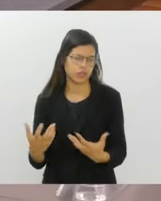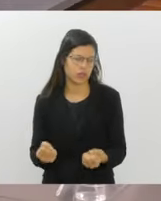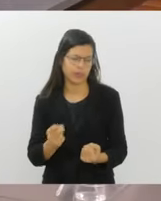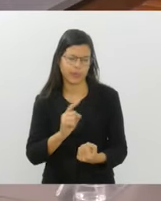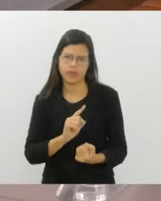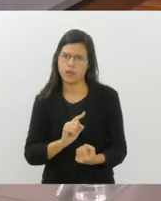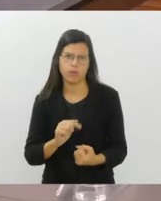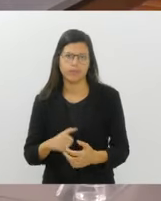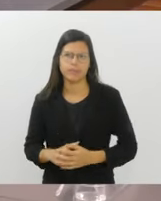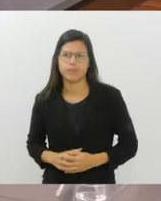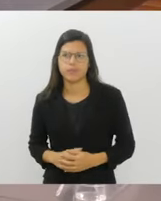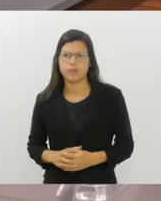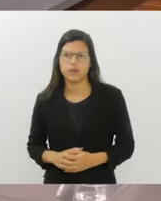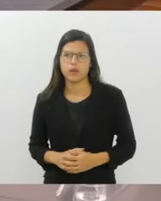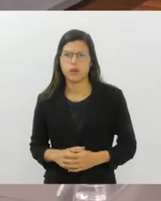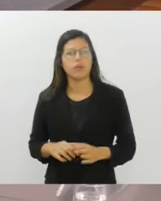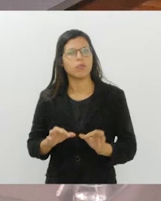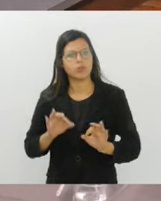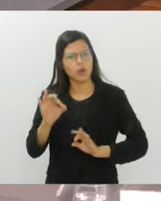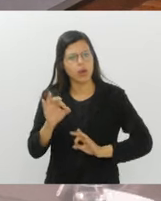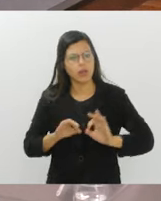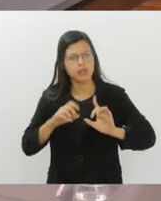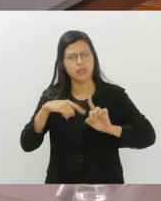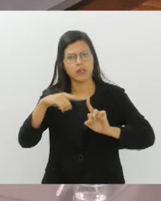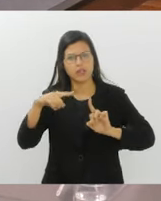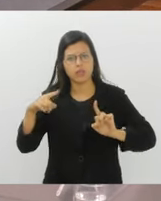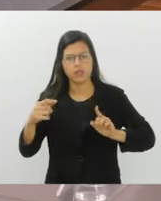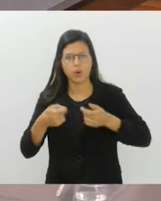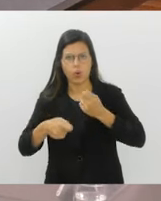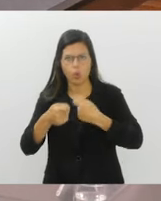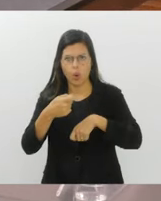dessa forma não. Vamos criar índices econômicos, índices de eficiência,